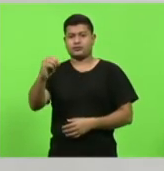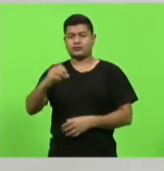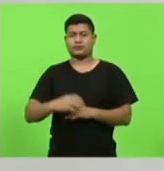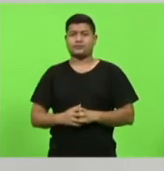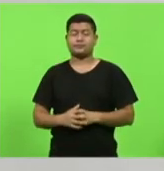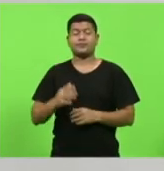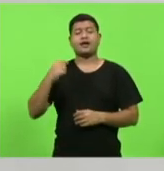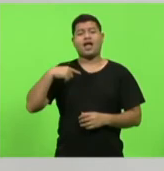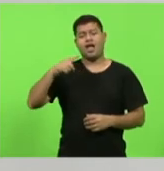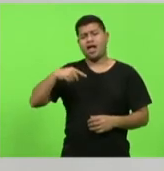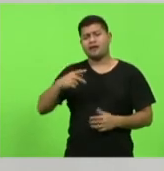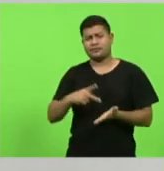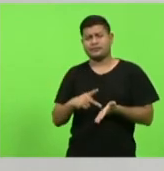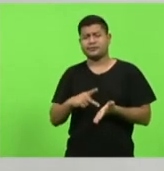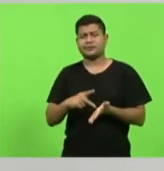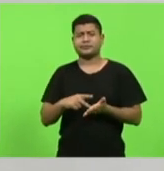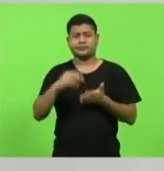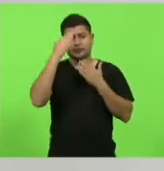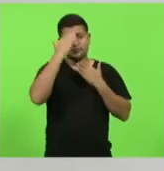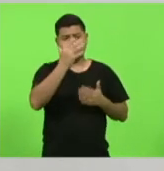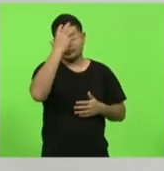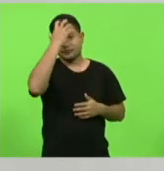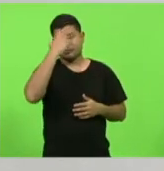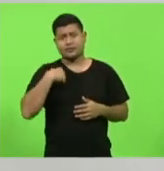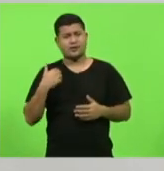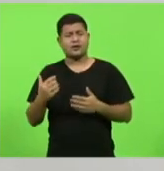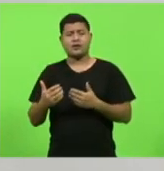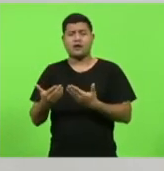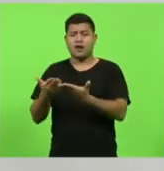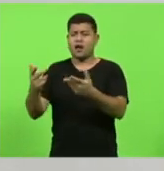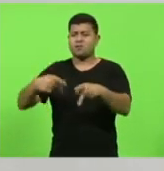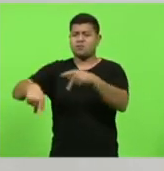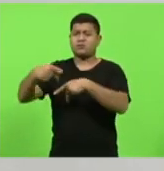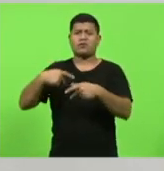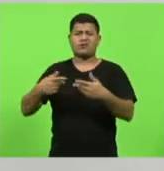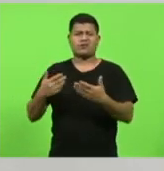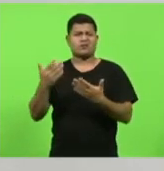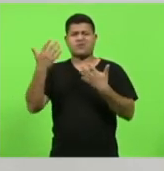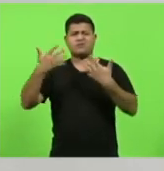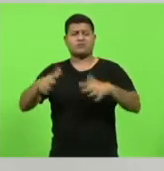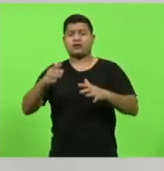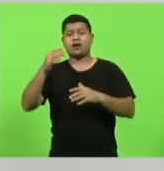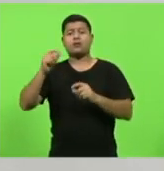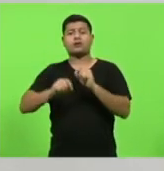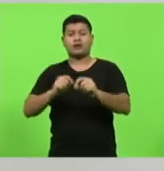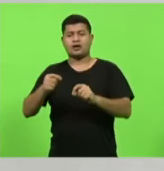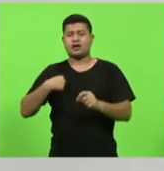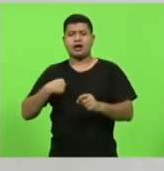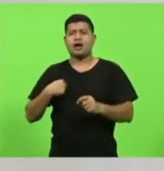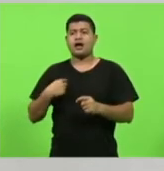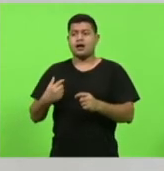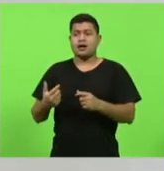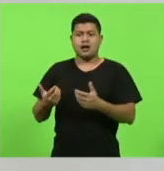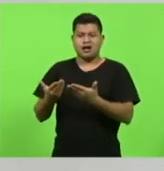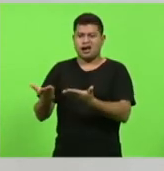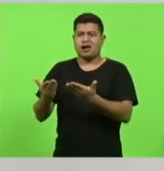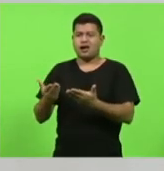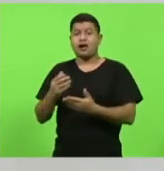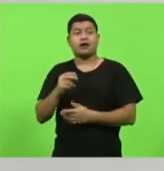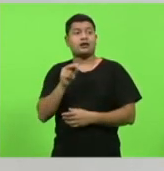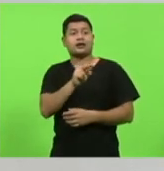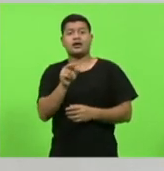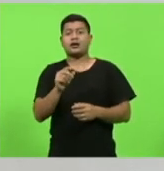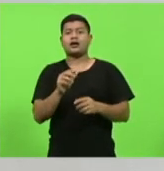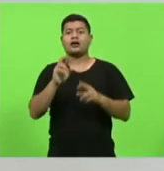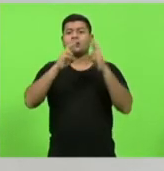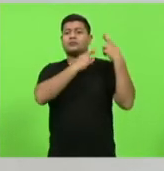a população não quer saber se o dinheiro vem do Estado, vem da União. O que a população quer é que a obra seja executada. E o que eu quero aqui pedir é que